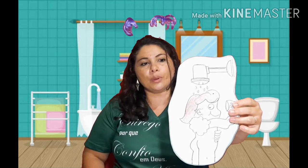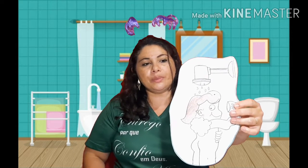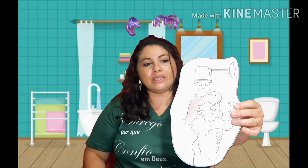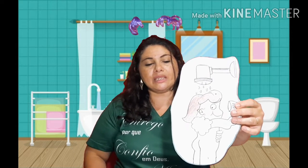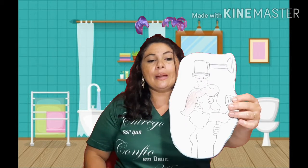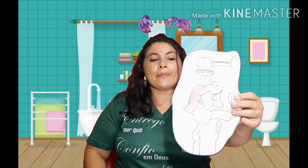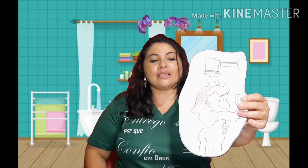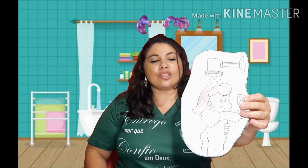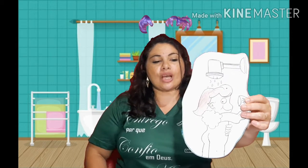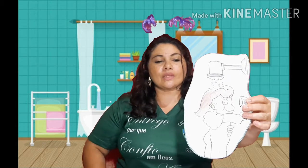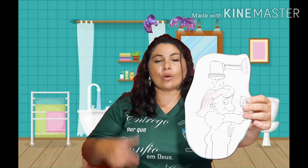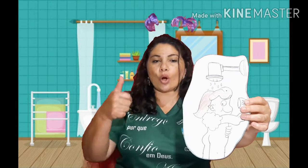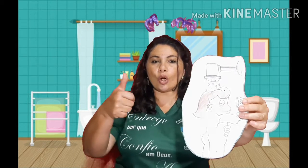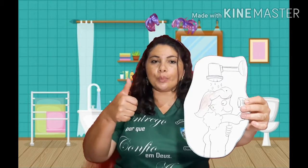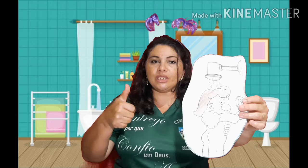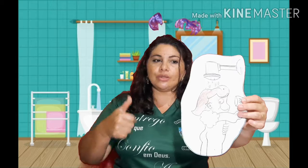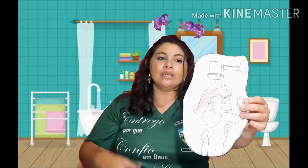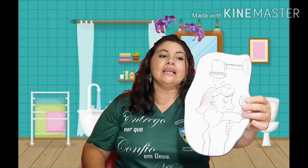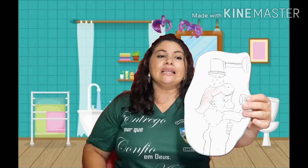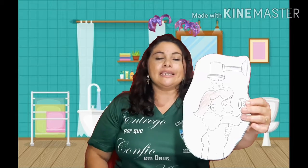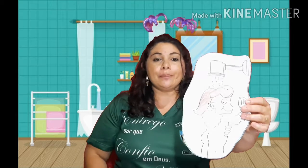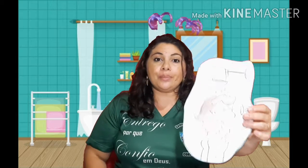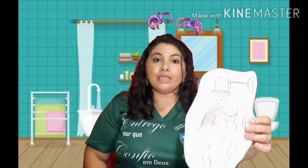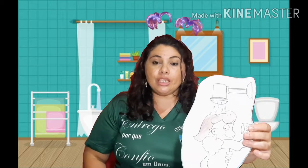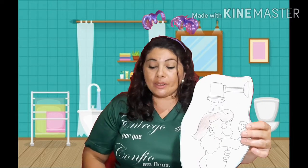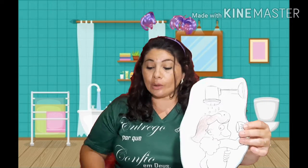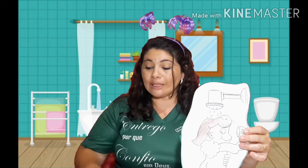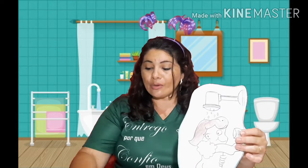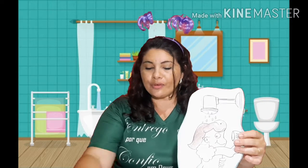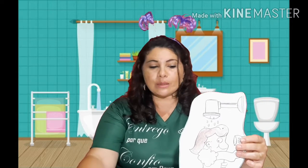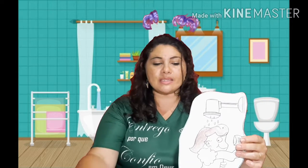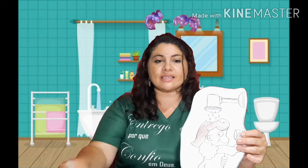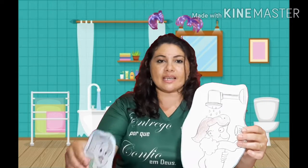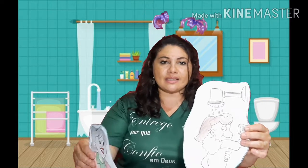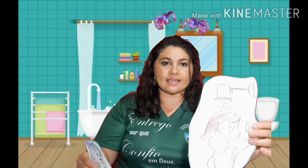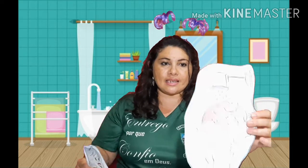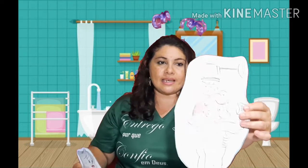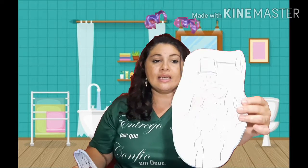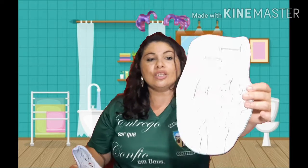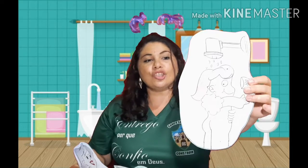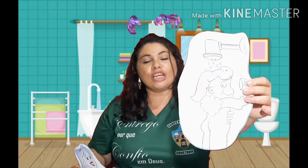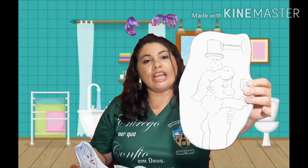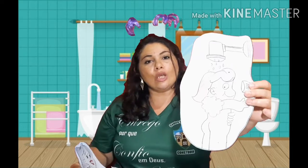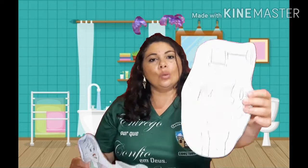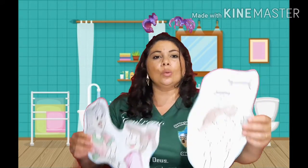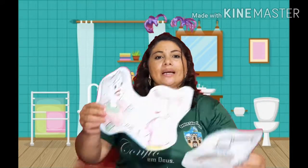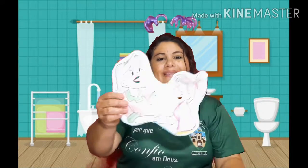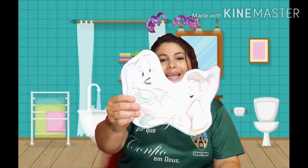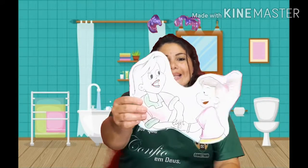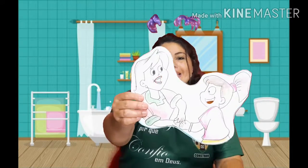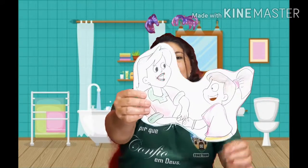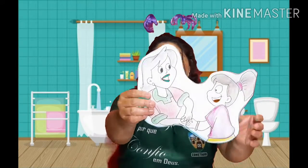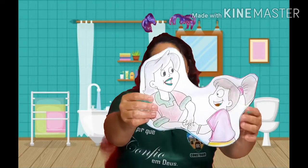fazendo espuminha para deixar o seu corpinho limpinho. Então não vamos esquecer de